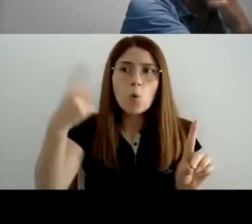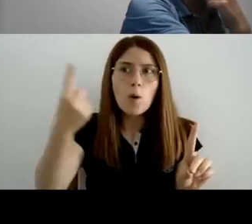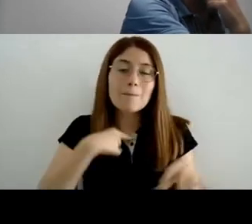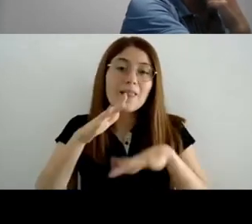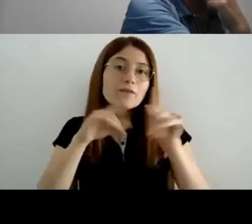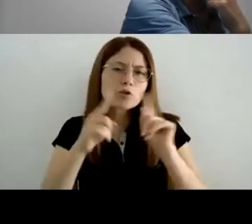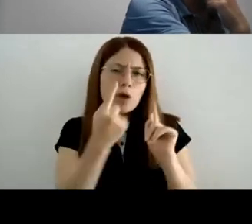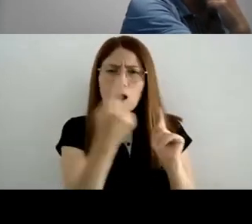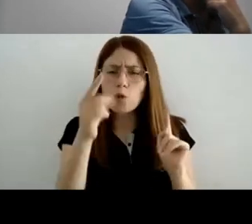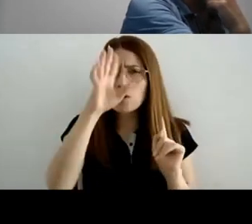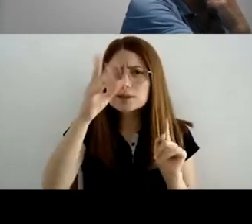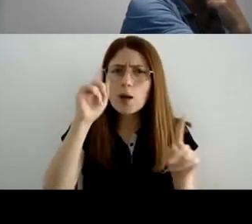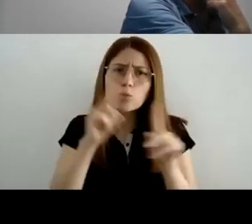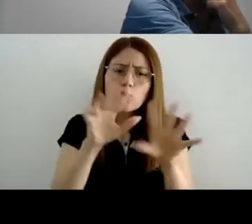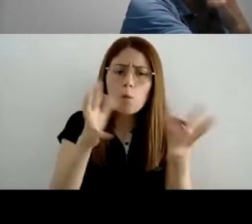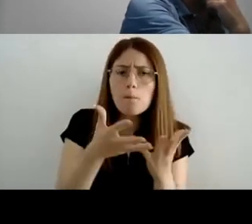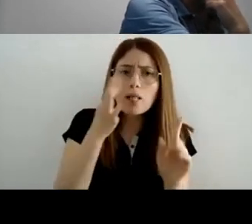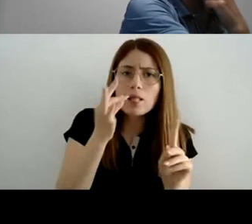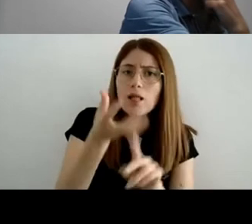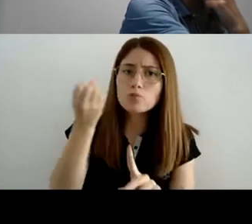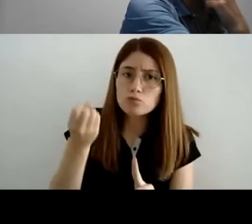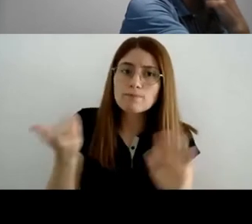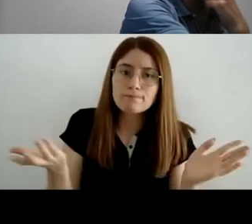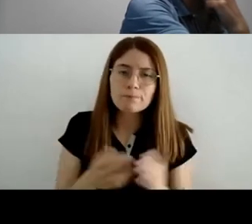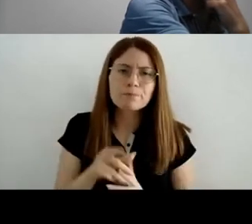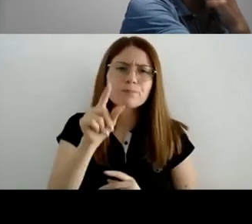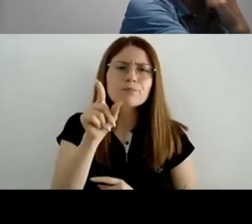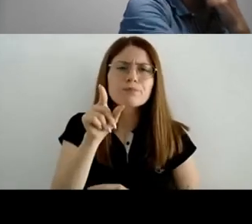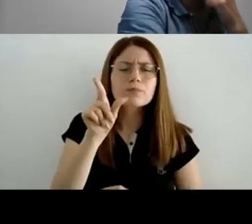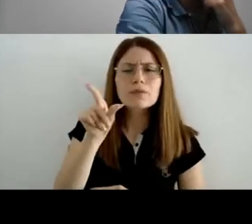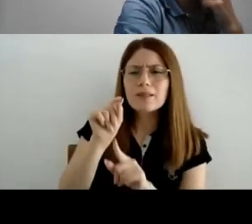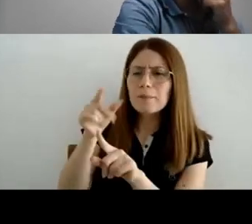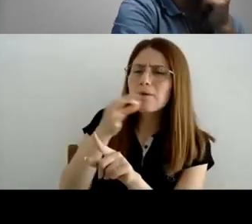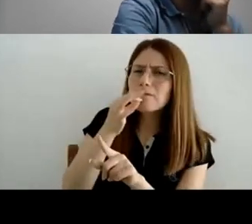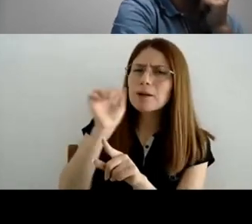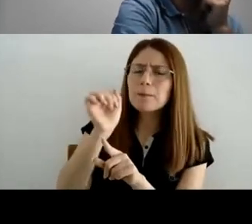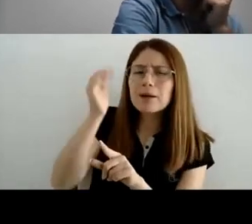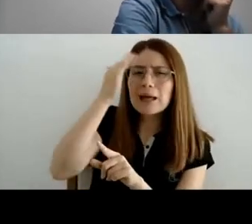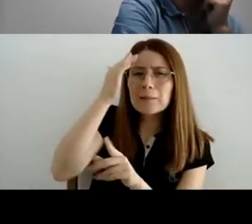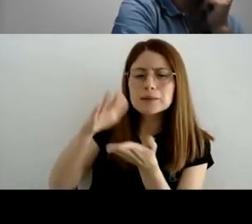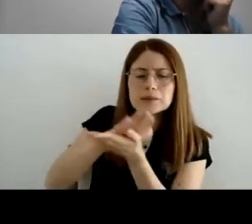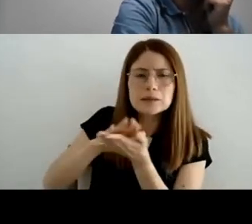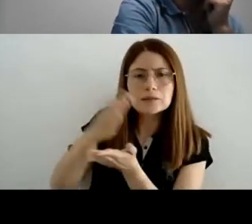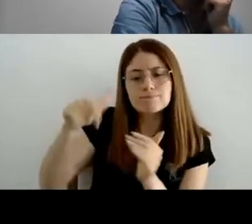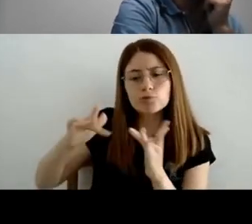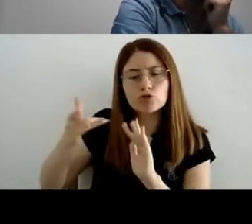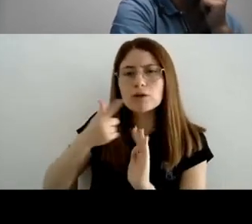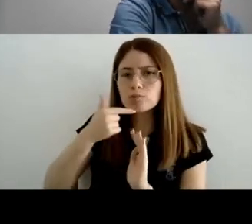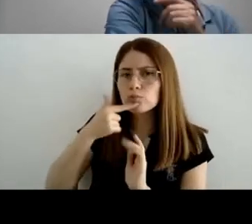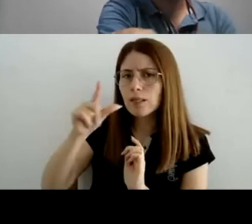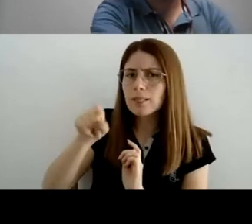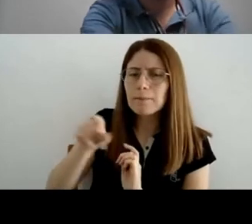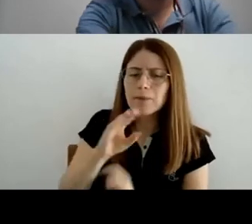para tentar recuperar a bola. Falou também em soft skills, e esta é uma das perguntas que foi colocada no nosso chat. É